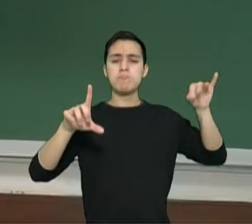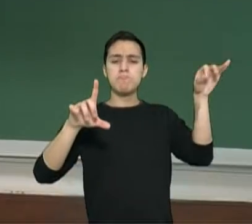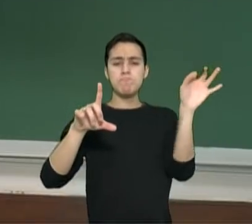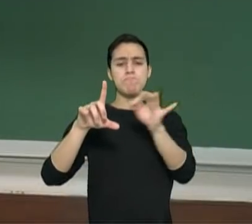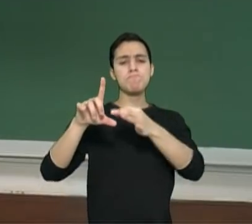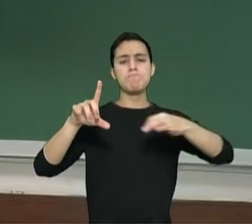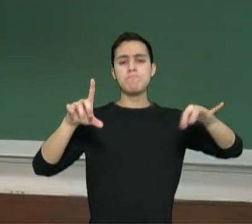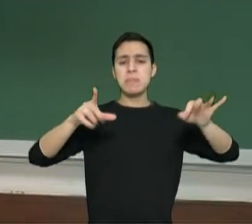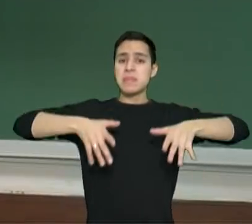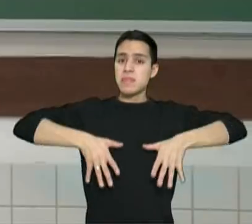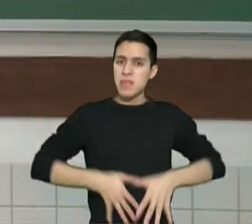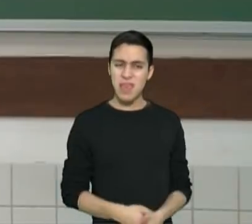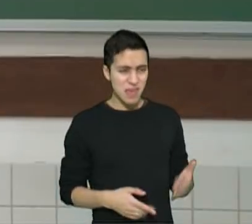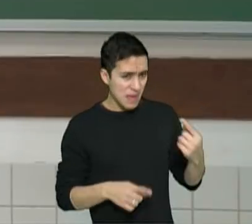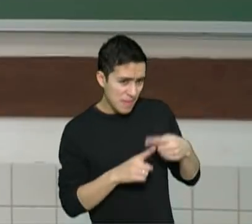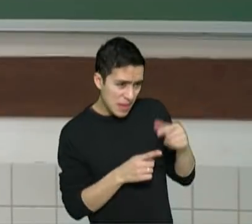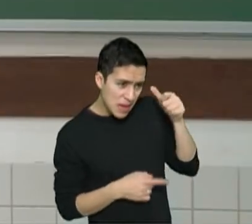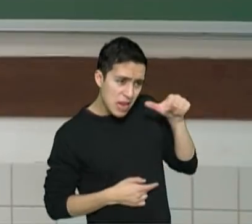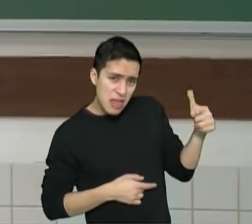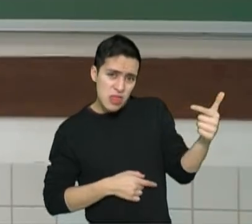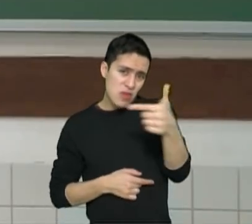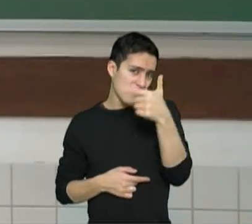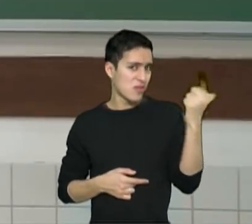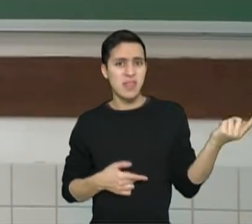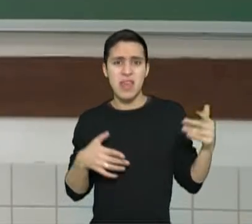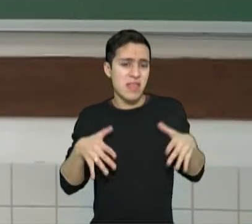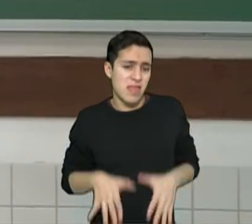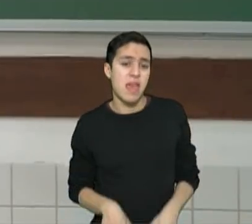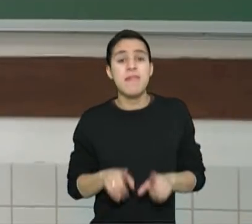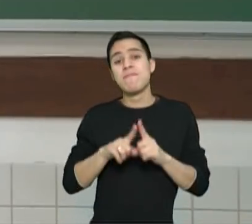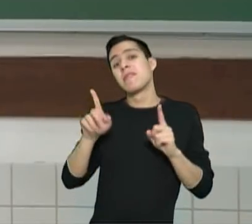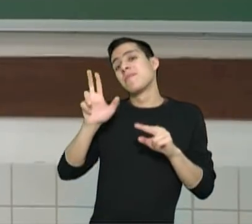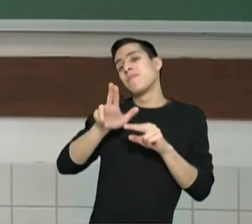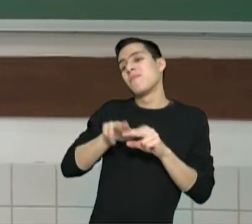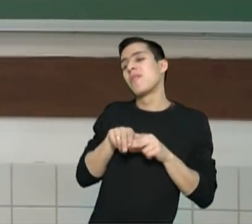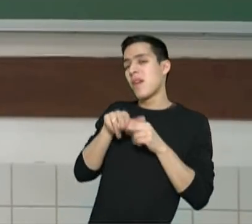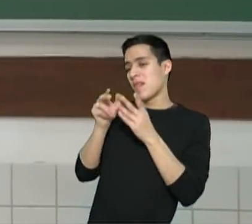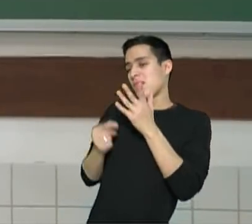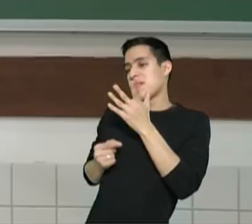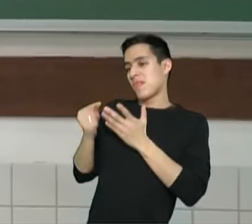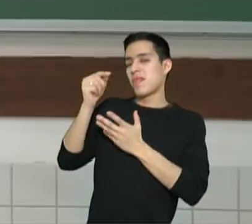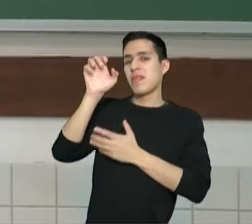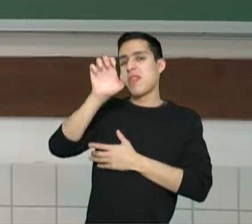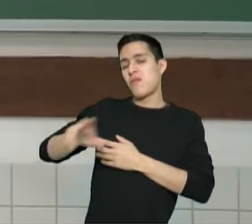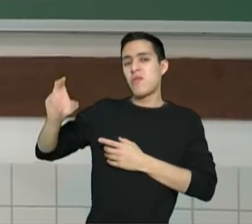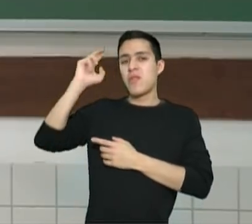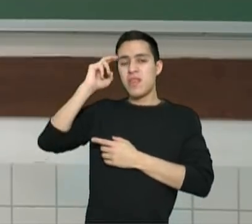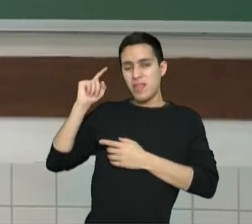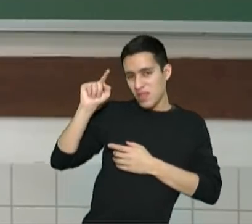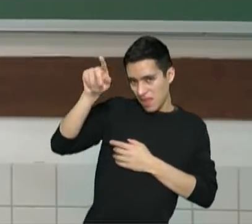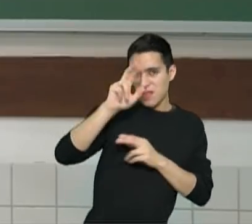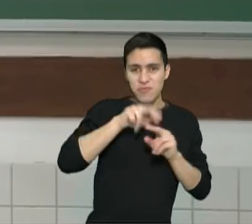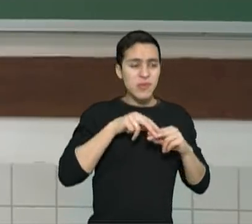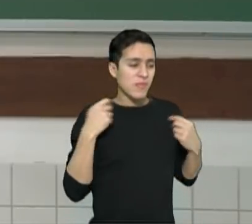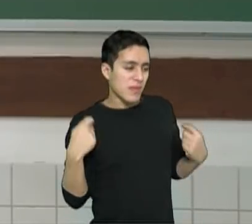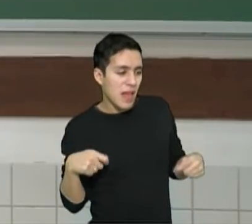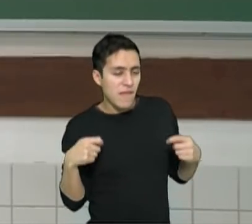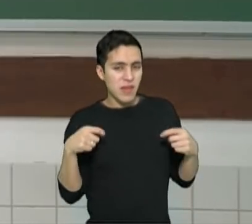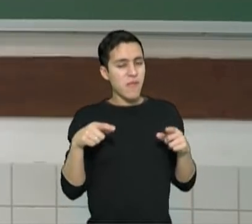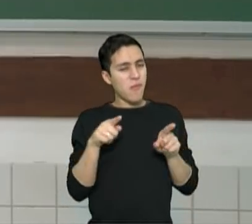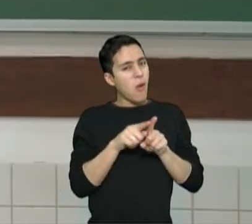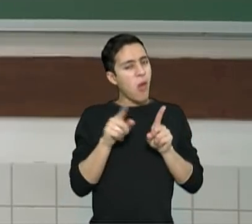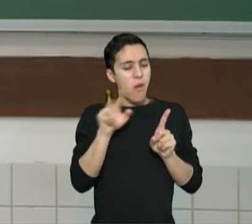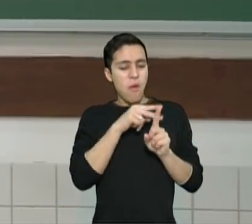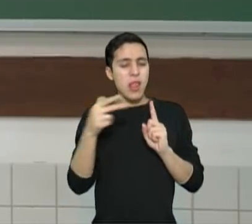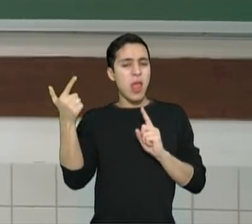tinha roupa, né? Então, por quê? Por causa dos valores europeus, então ele precisava vestir a Índia, né? Então é um olhar de fora, então